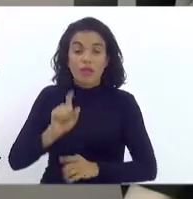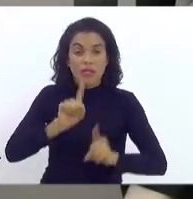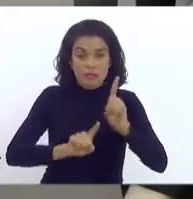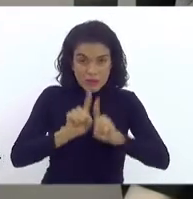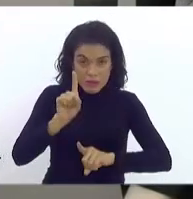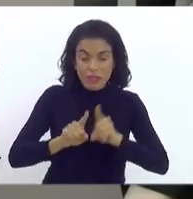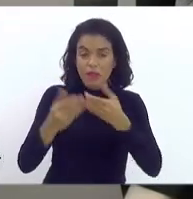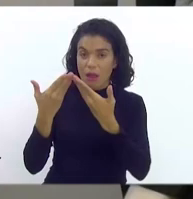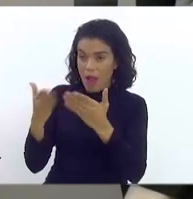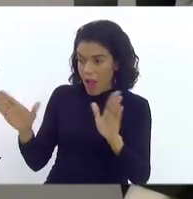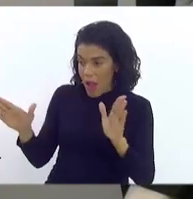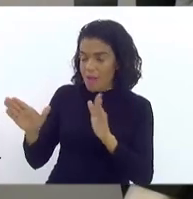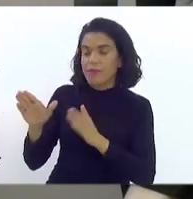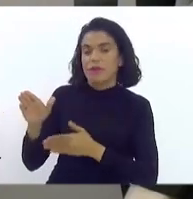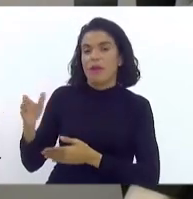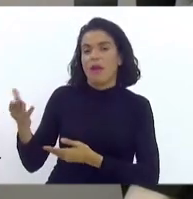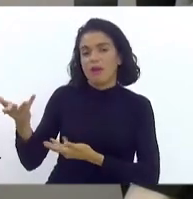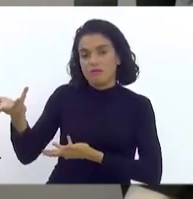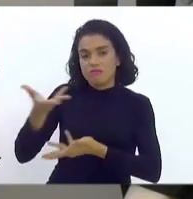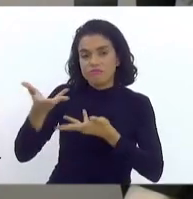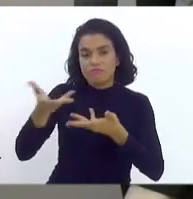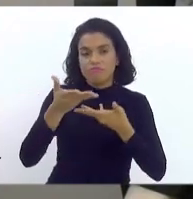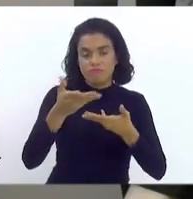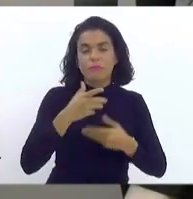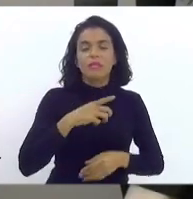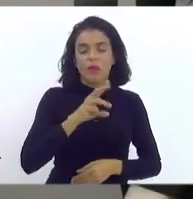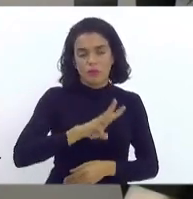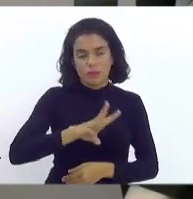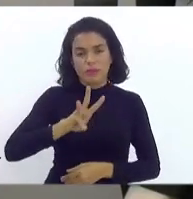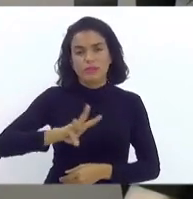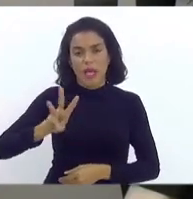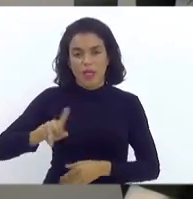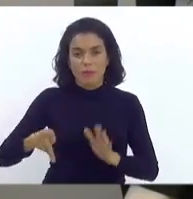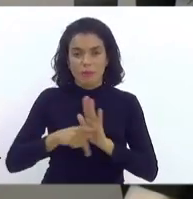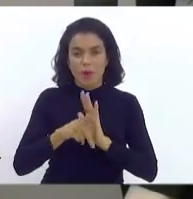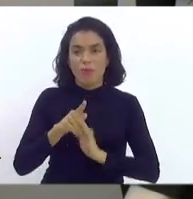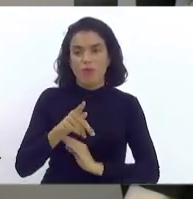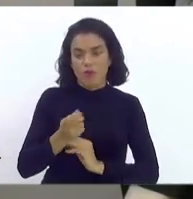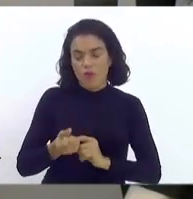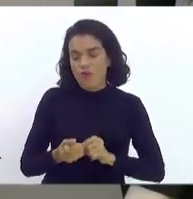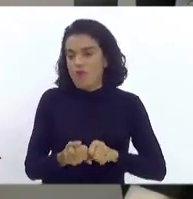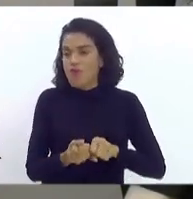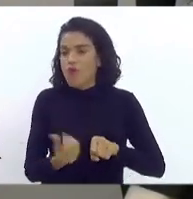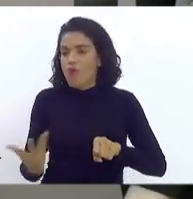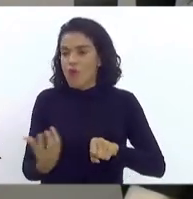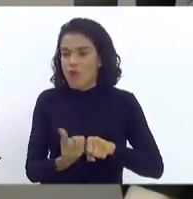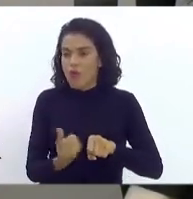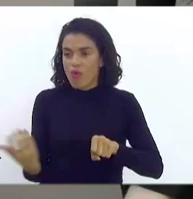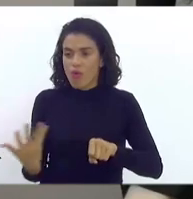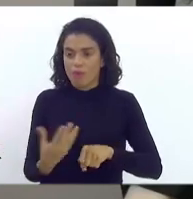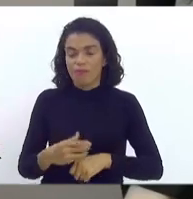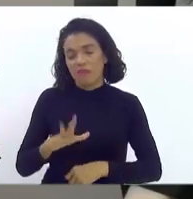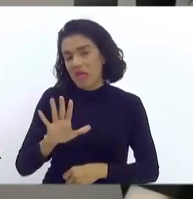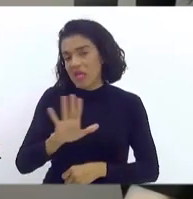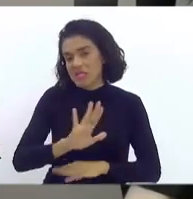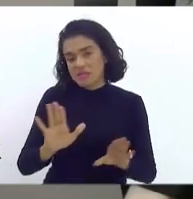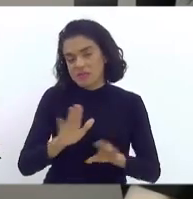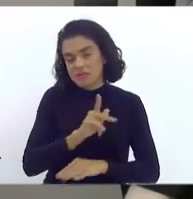E esse cadastro está no site? Tá, tem um site de fornecedores. Entendi. Que pode cadastrar. Era isso,